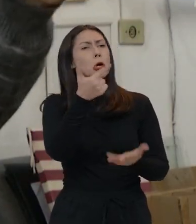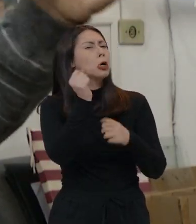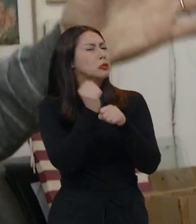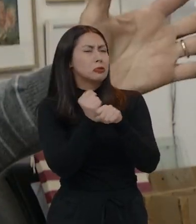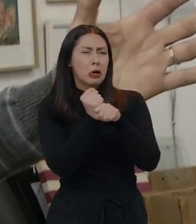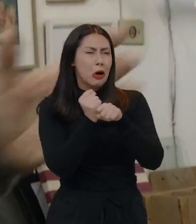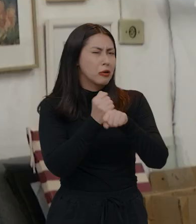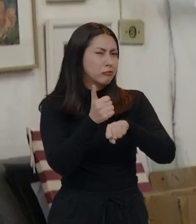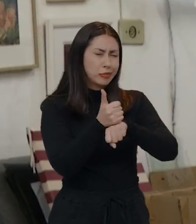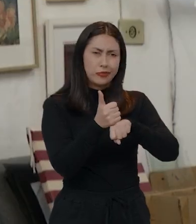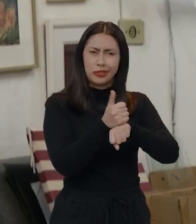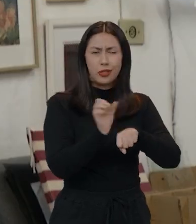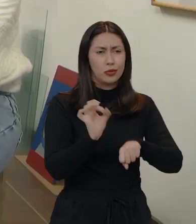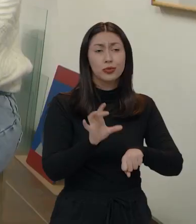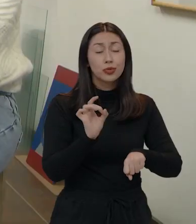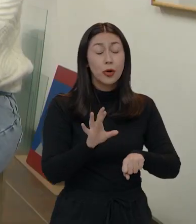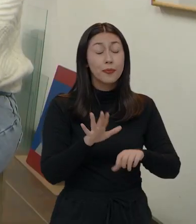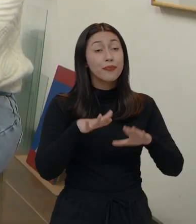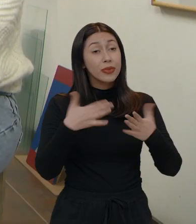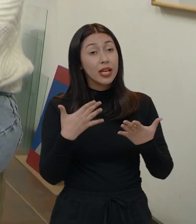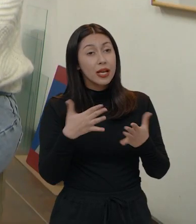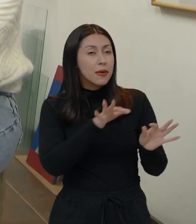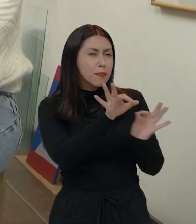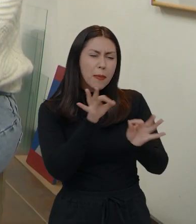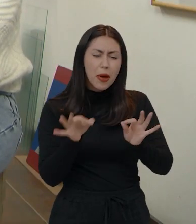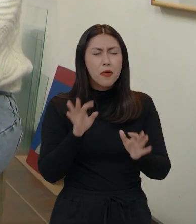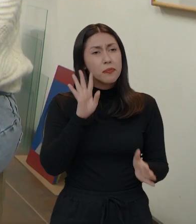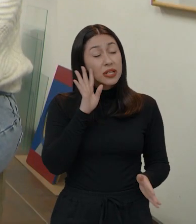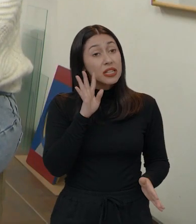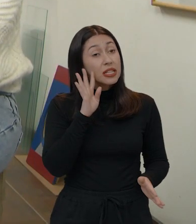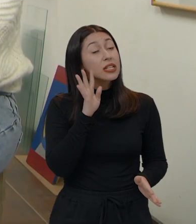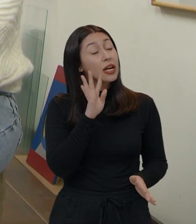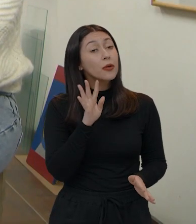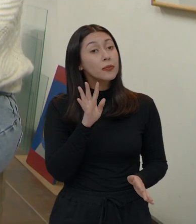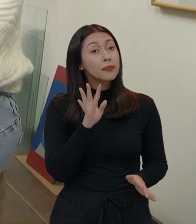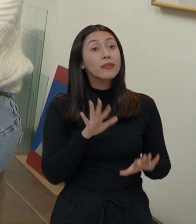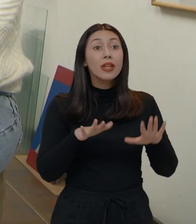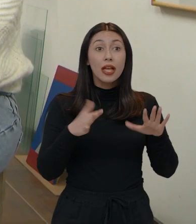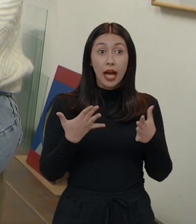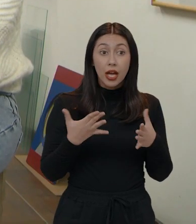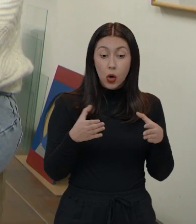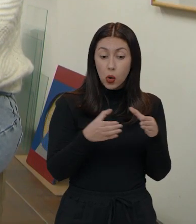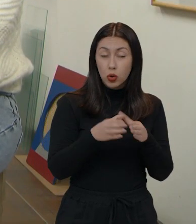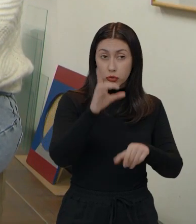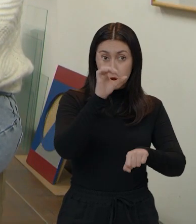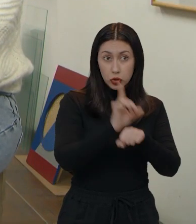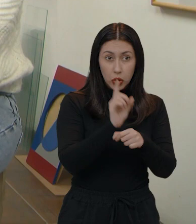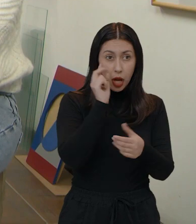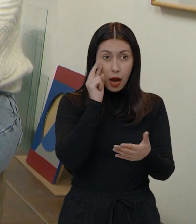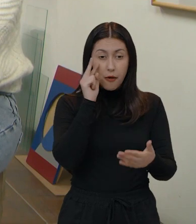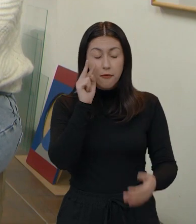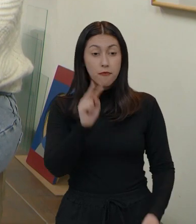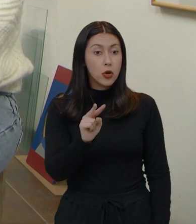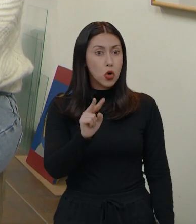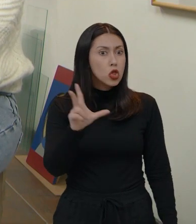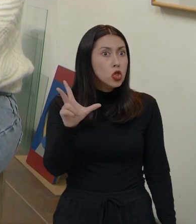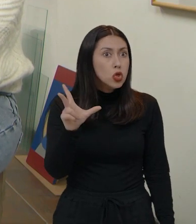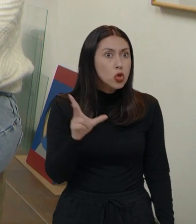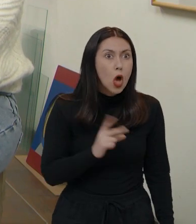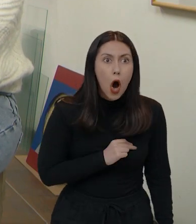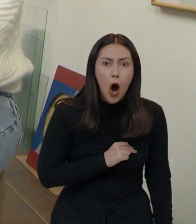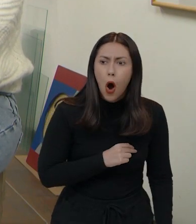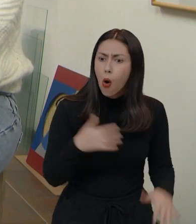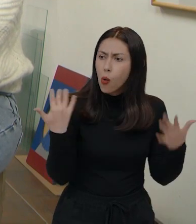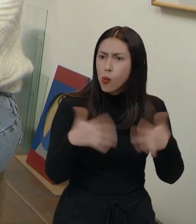assim, profissionalmente. Né? Mas eu fiz um negocinho bacana. Aí, quando a diretoria lá, eu soube disso, né? Leu aquilo e falou: